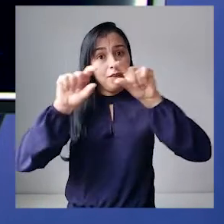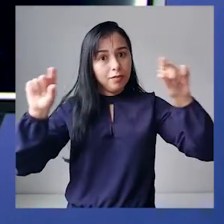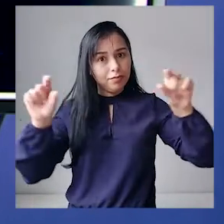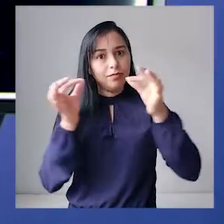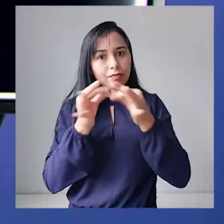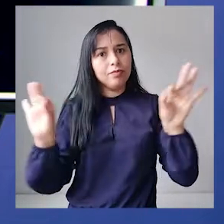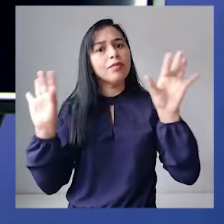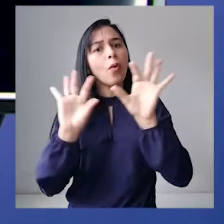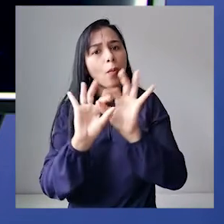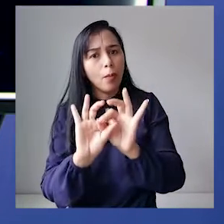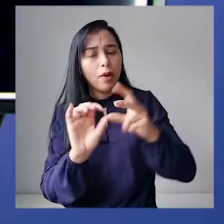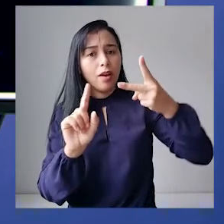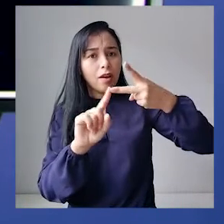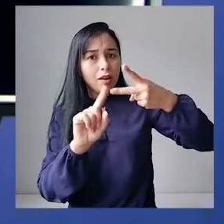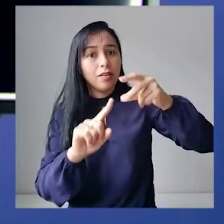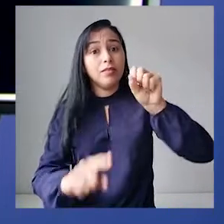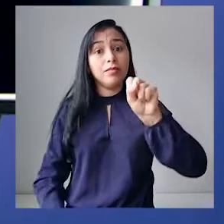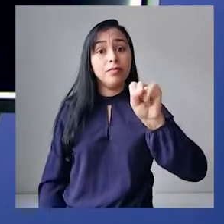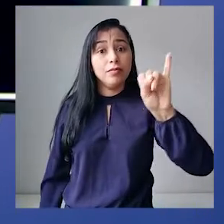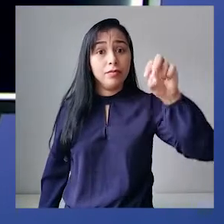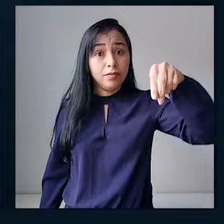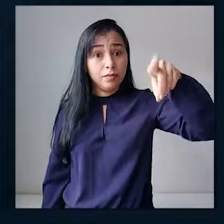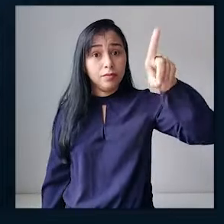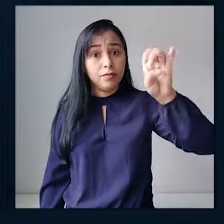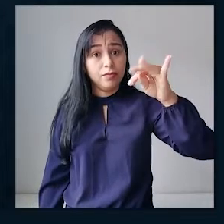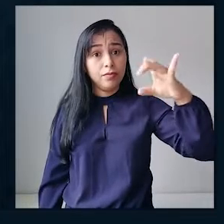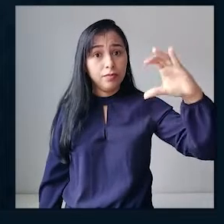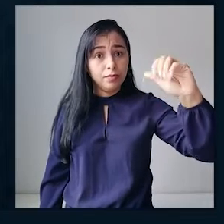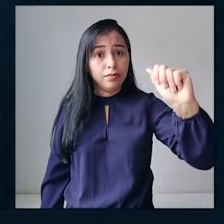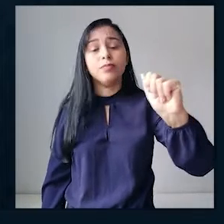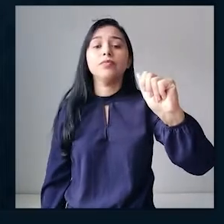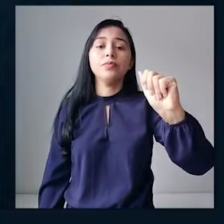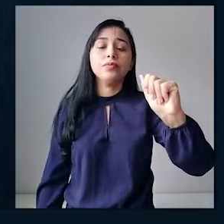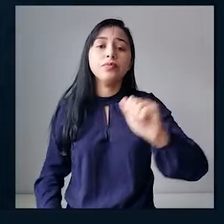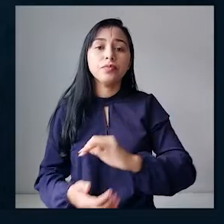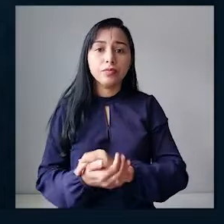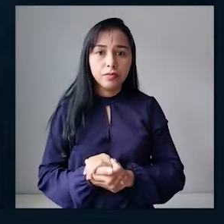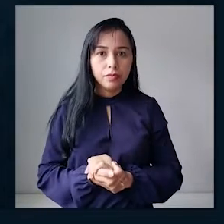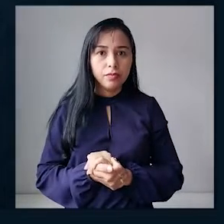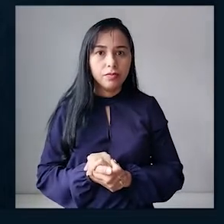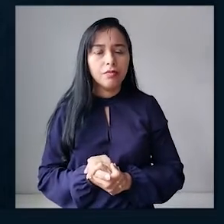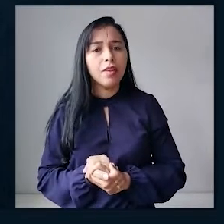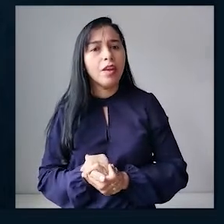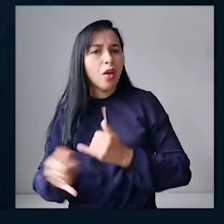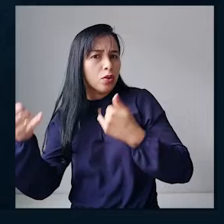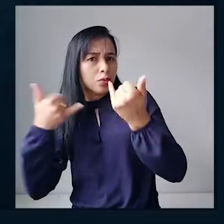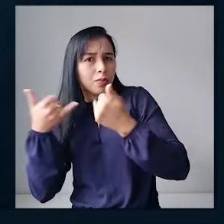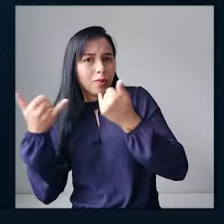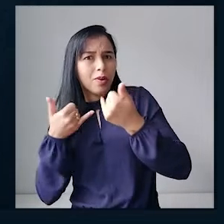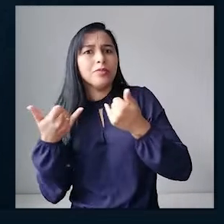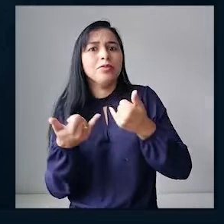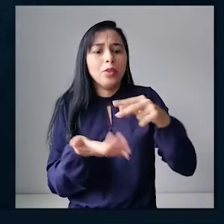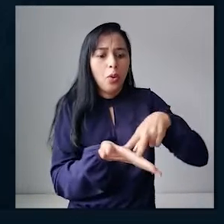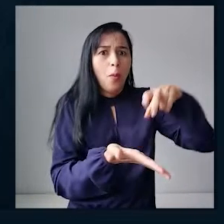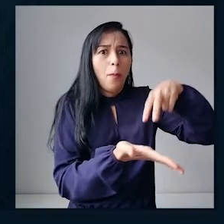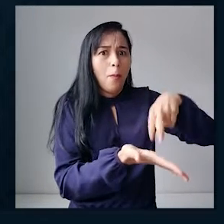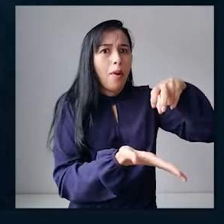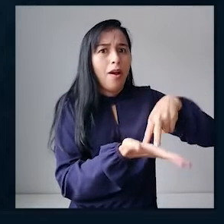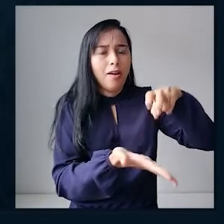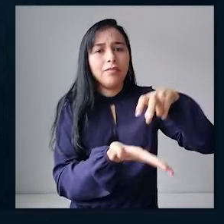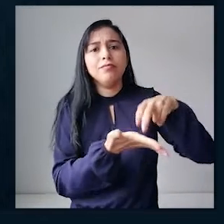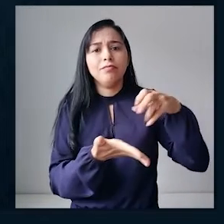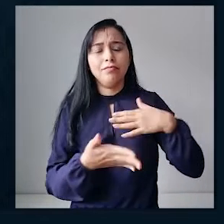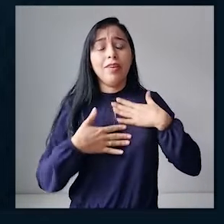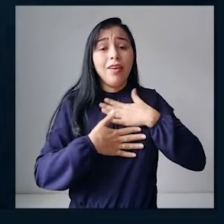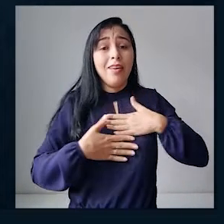oração coordenada sindética. Recebeu a notícia e deu pulos de satisfação.